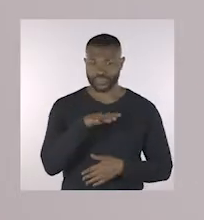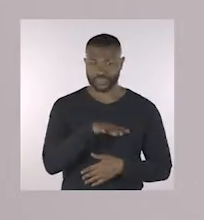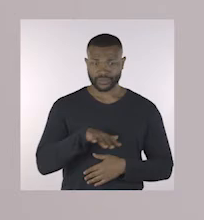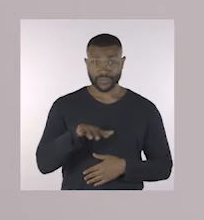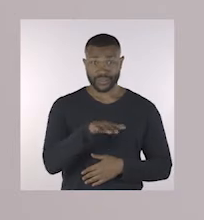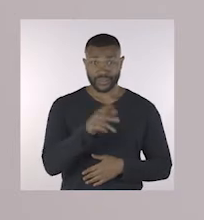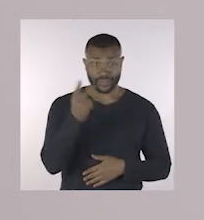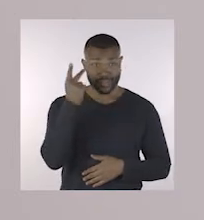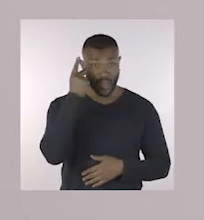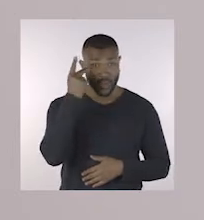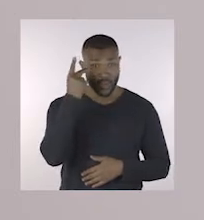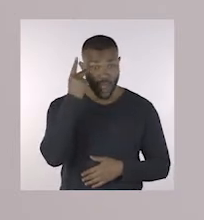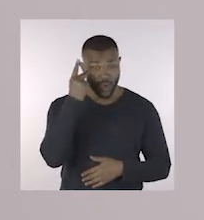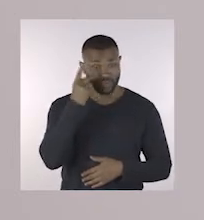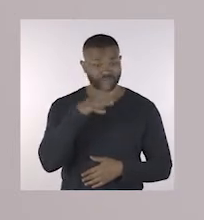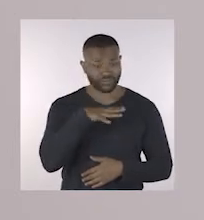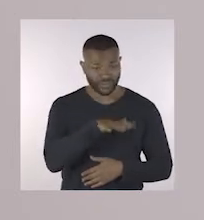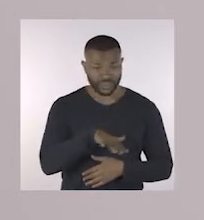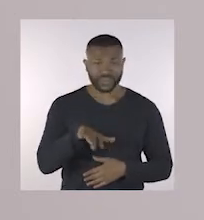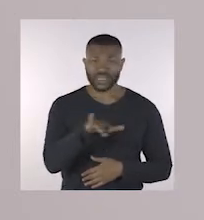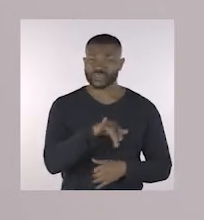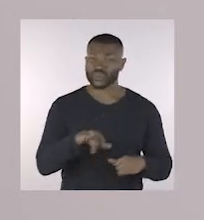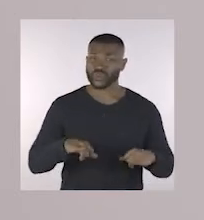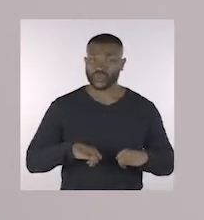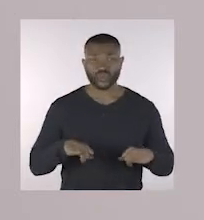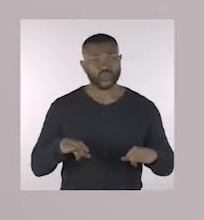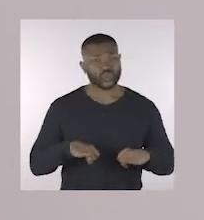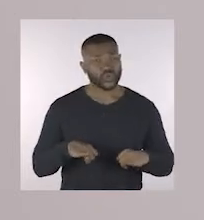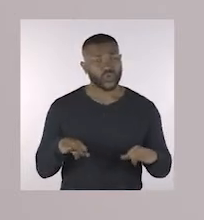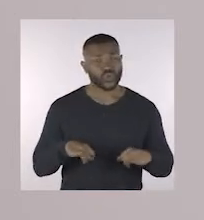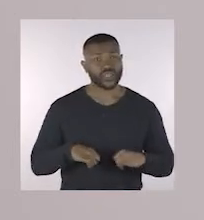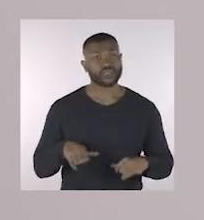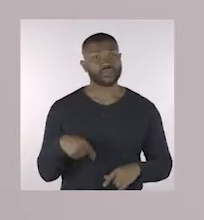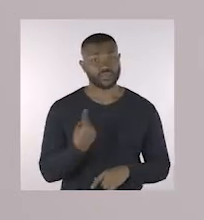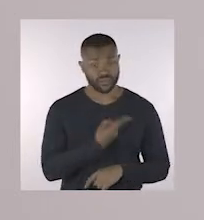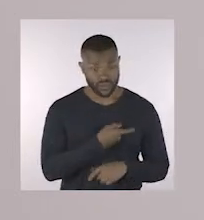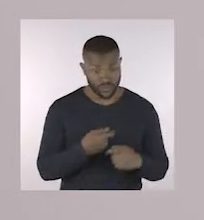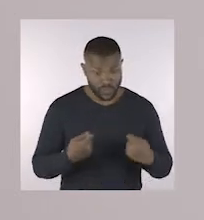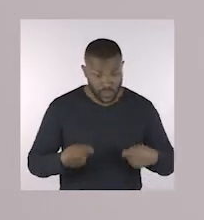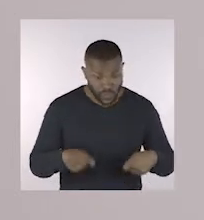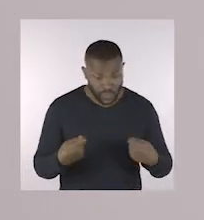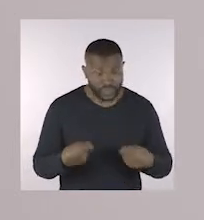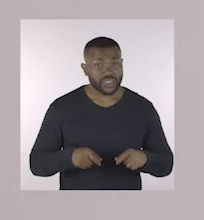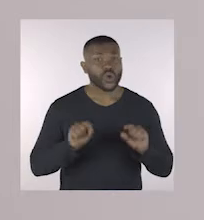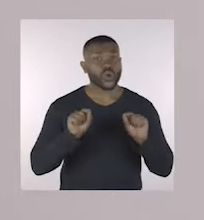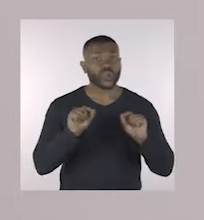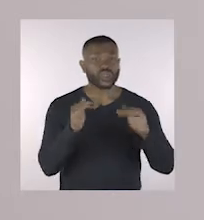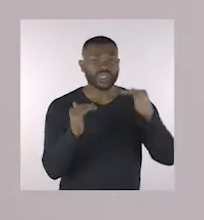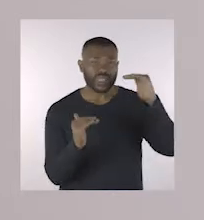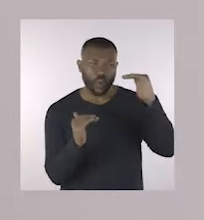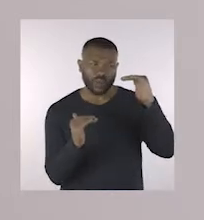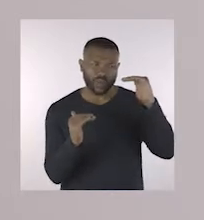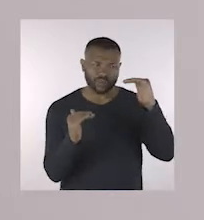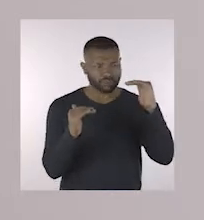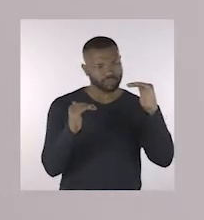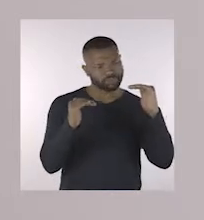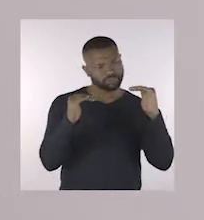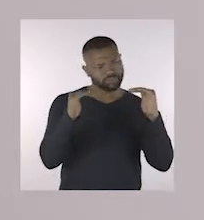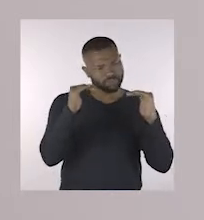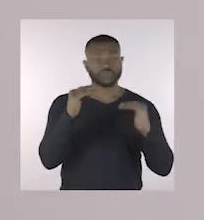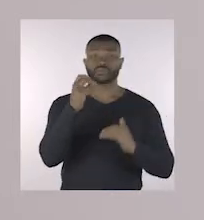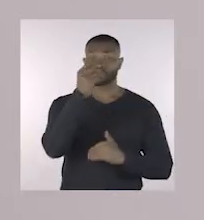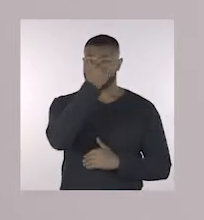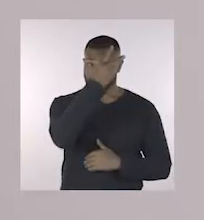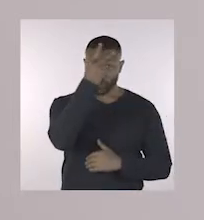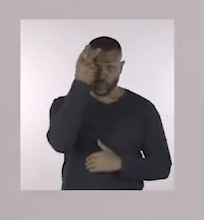então a cidade de São Paulo é uma cidade sofri e sofridas e a gente precisa reduzir essa